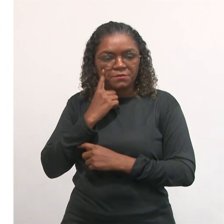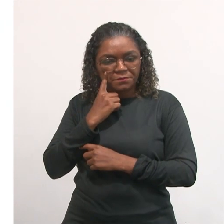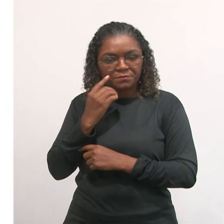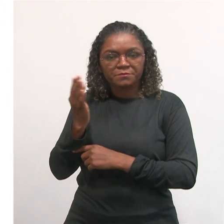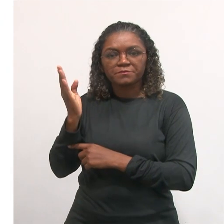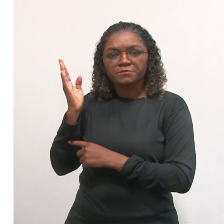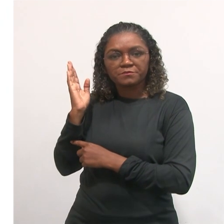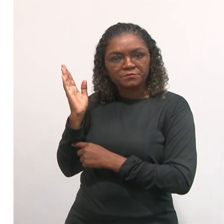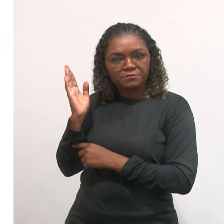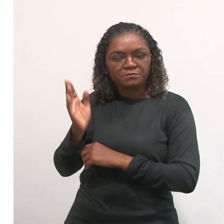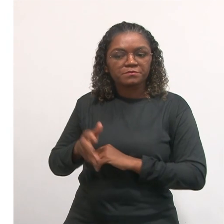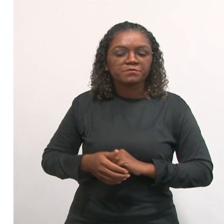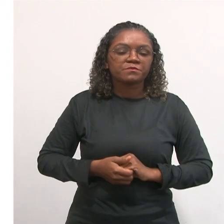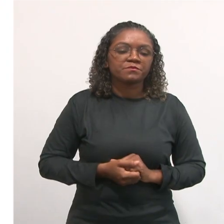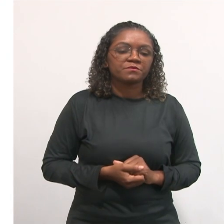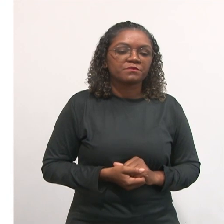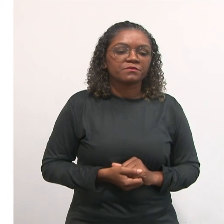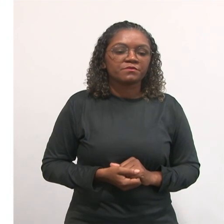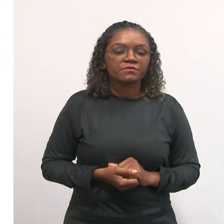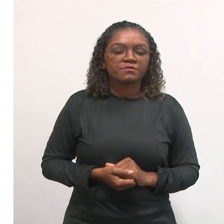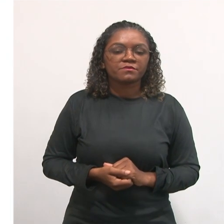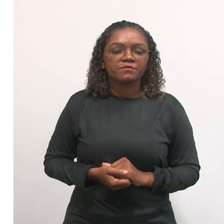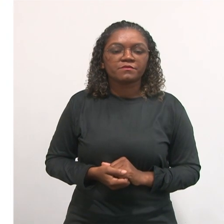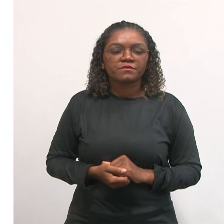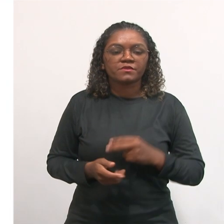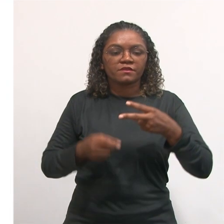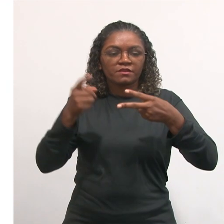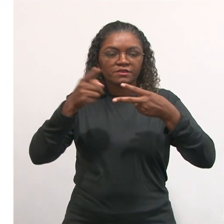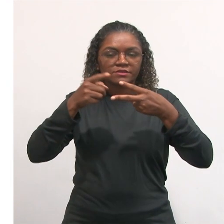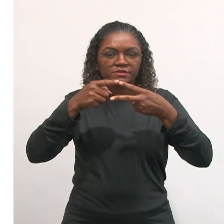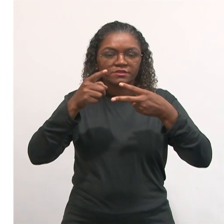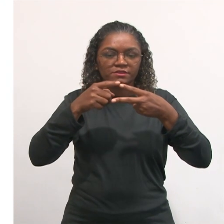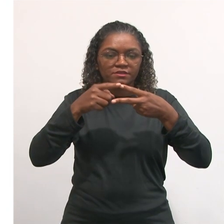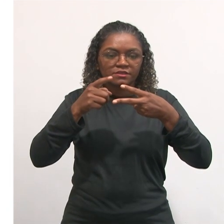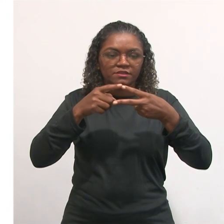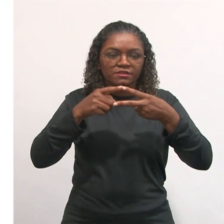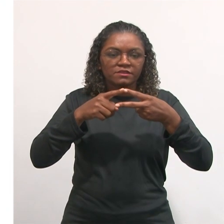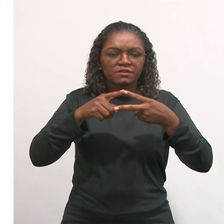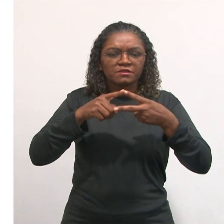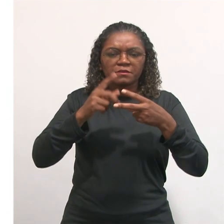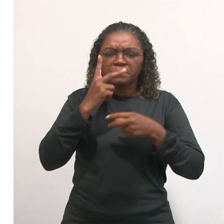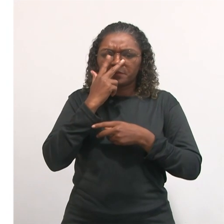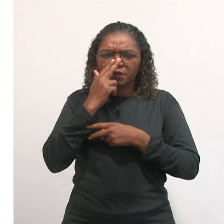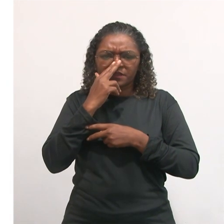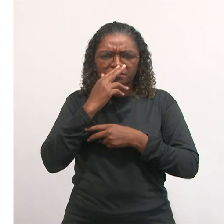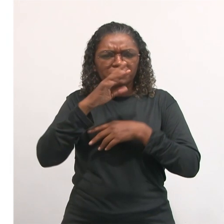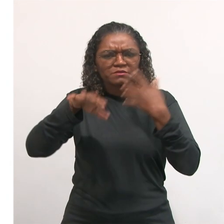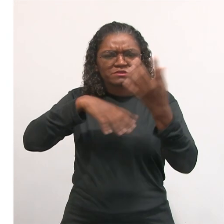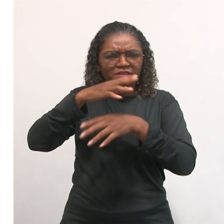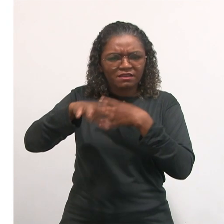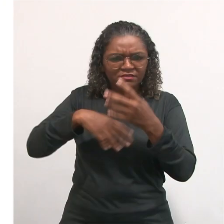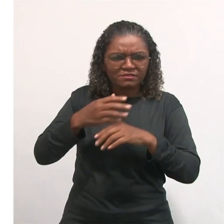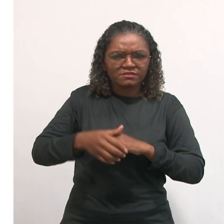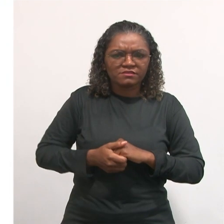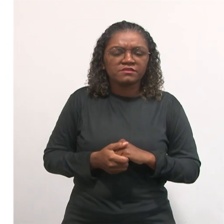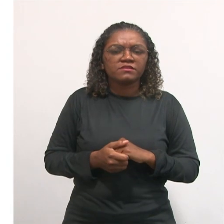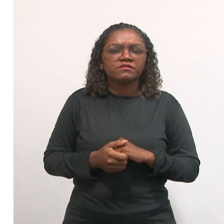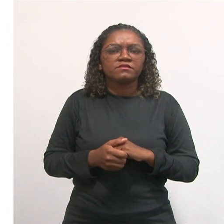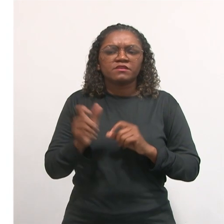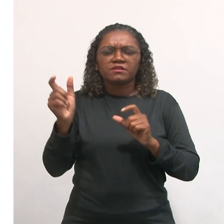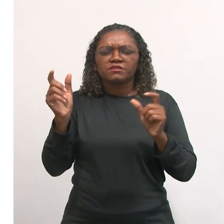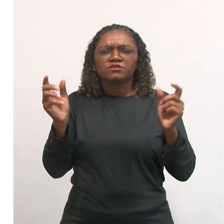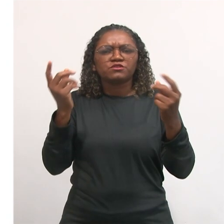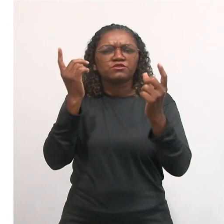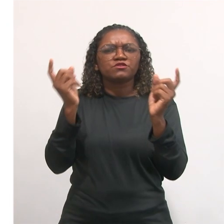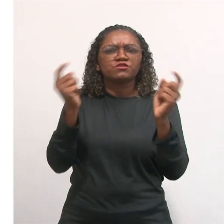aqui nessa segunda parte, ó. A parte de cima ali, os valores todos bagunçados, 6, 0, 2, 4, 5. E agora a gente tem